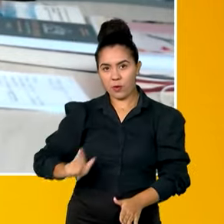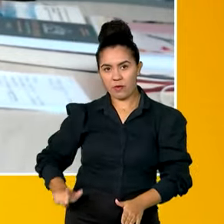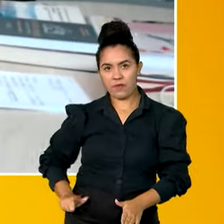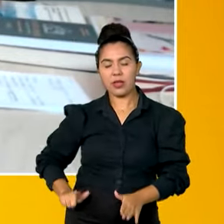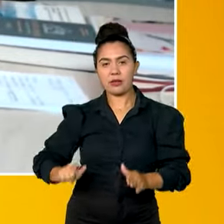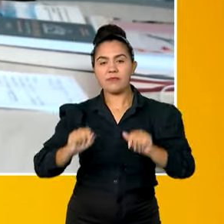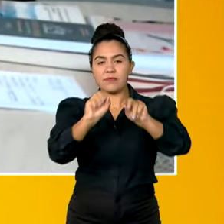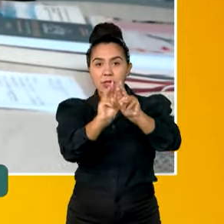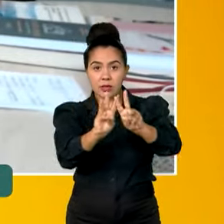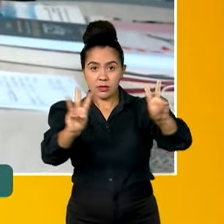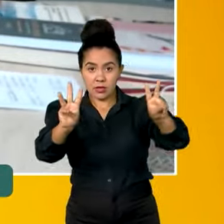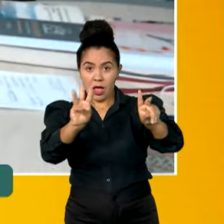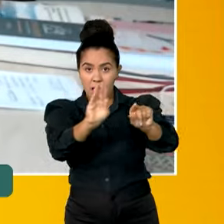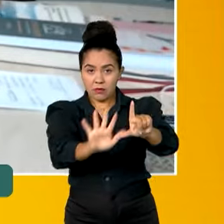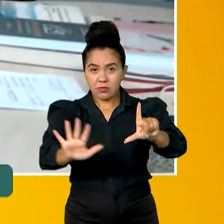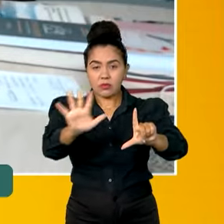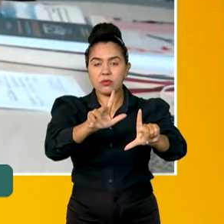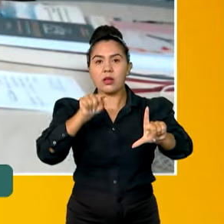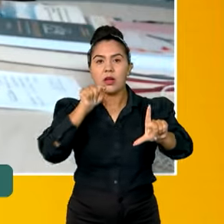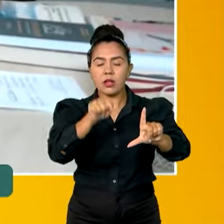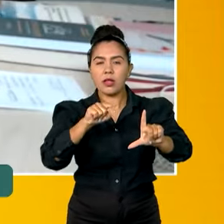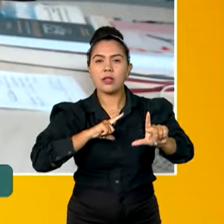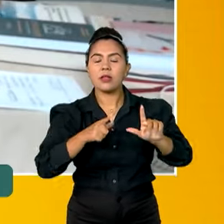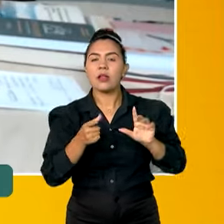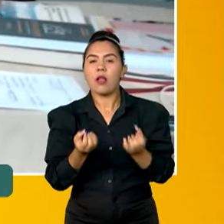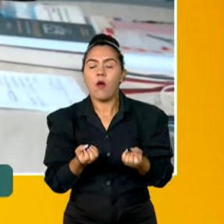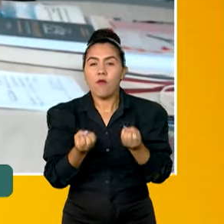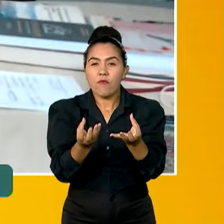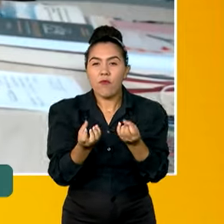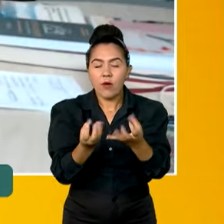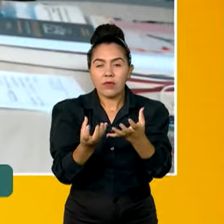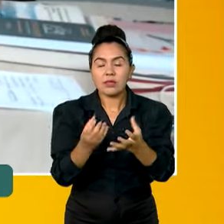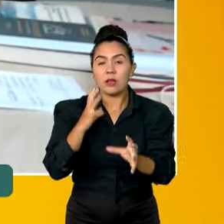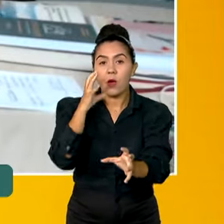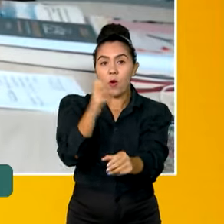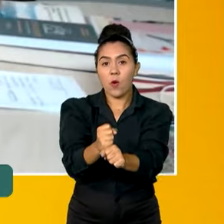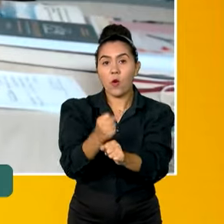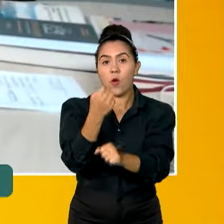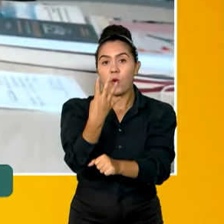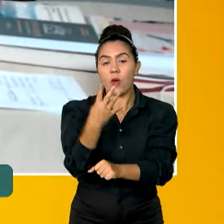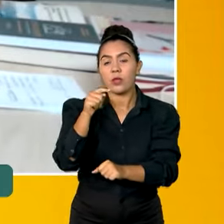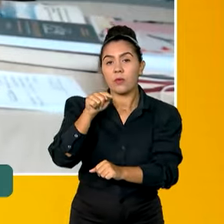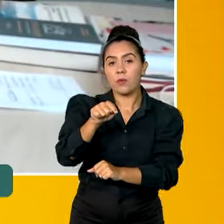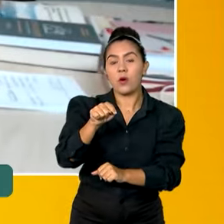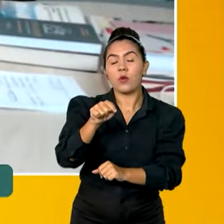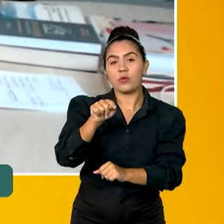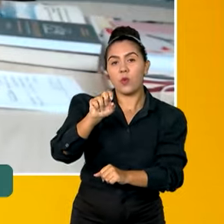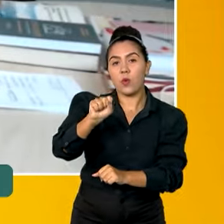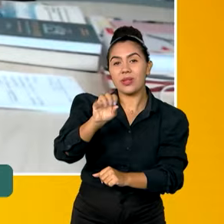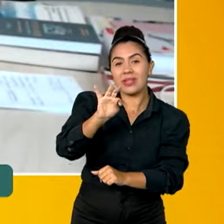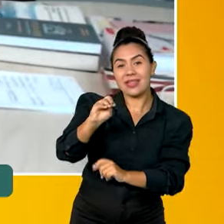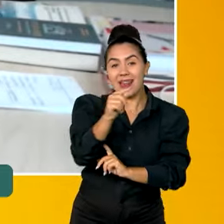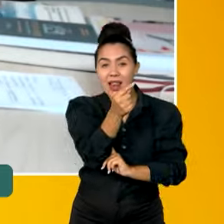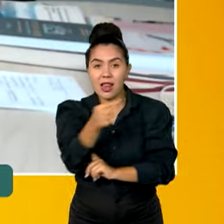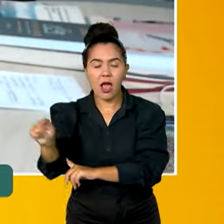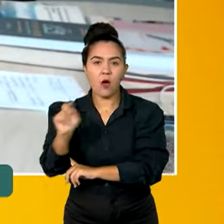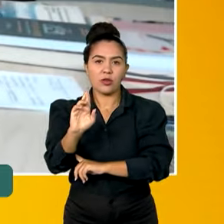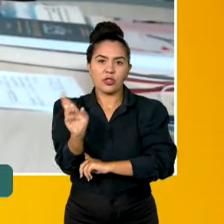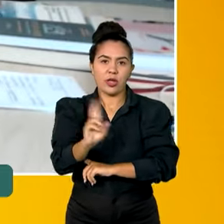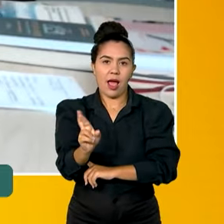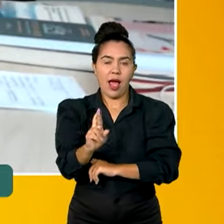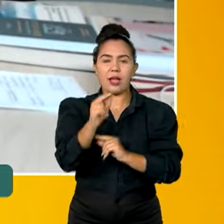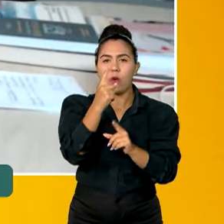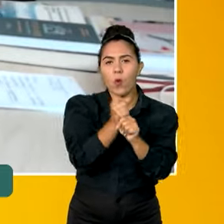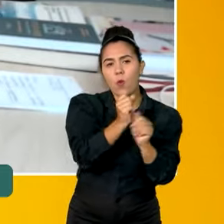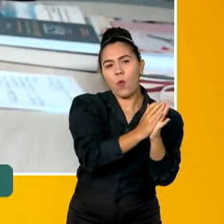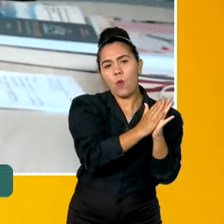Transparência, ele dá transparência a mais de 4,8 trilhões de reais por ano, que são recursos executados das